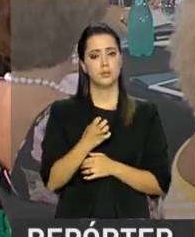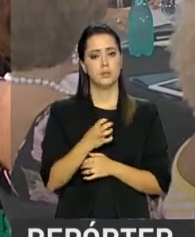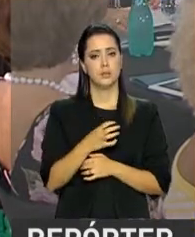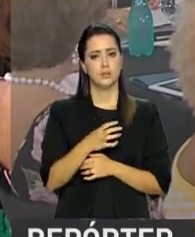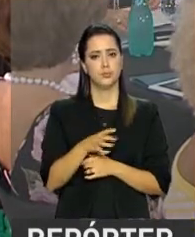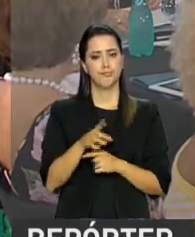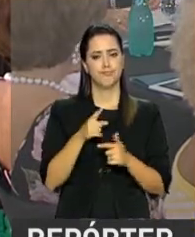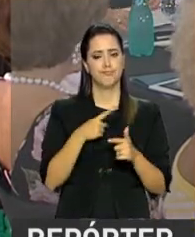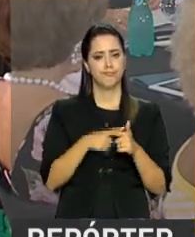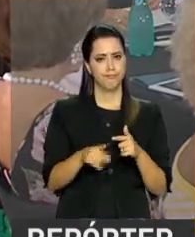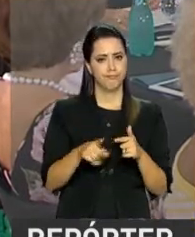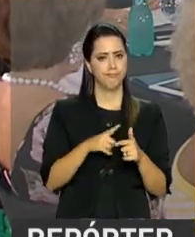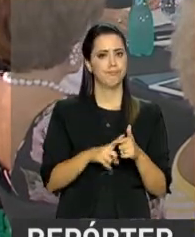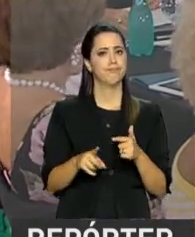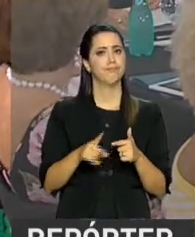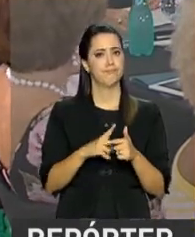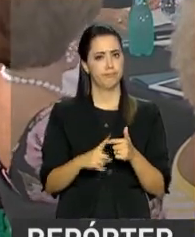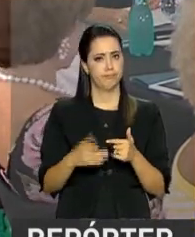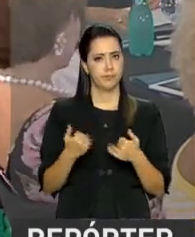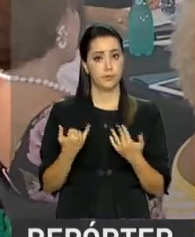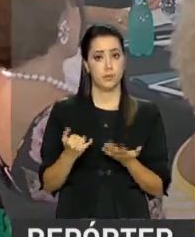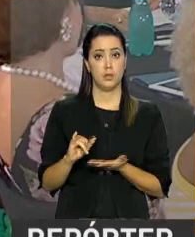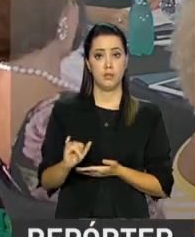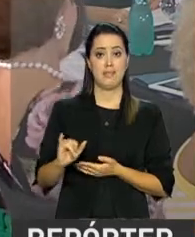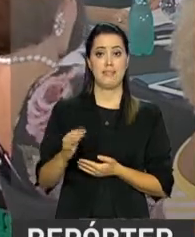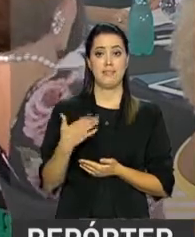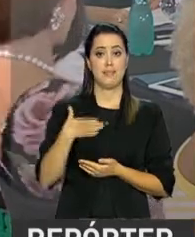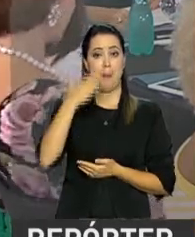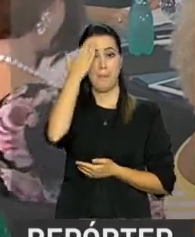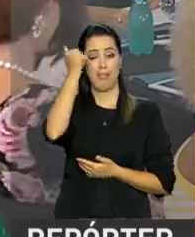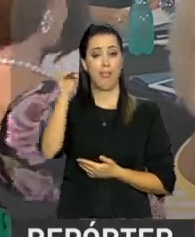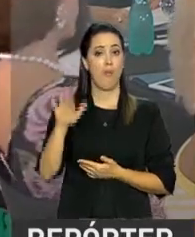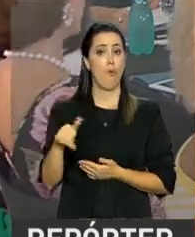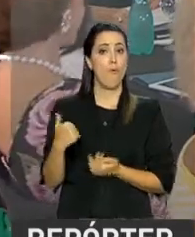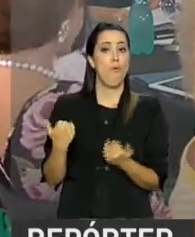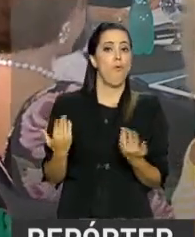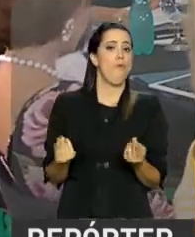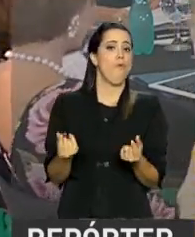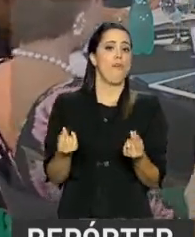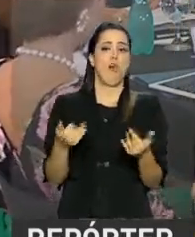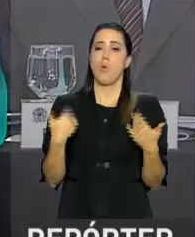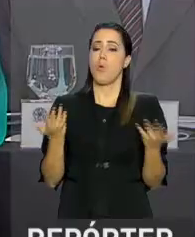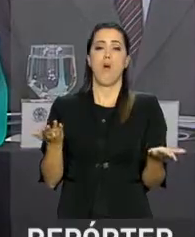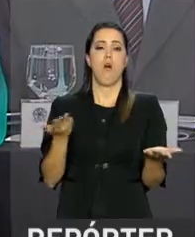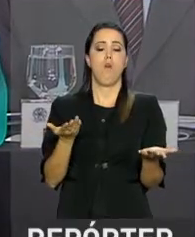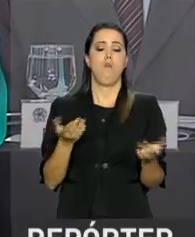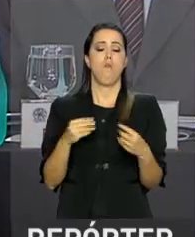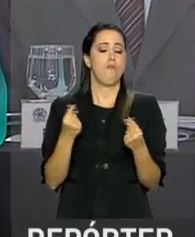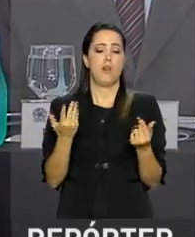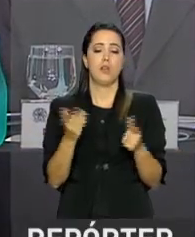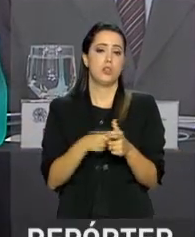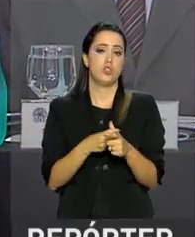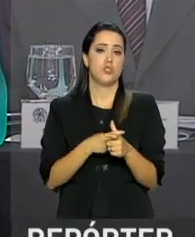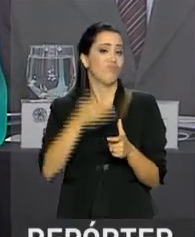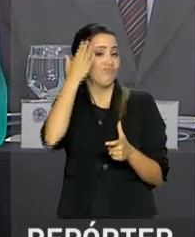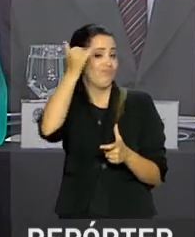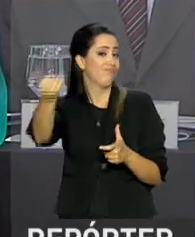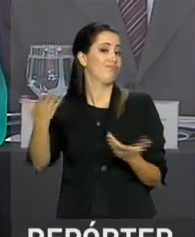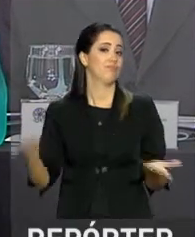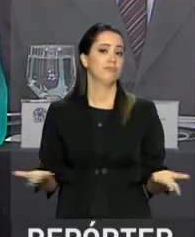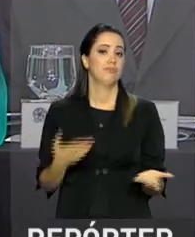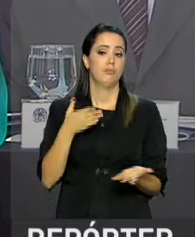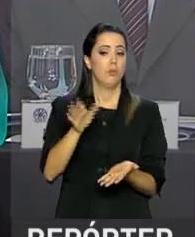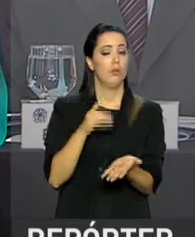ameaçadas sequer o tamanho do déficit público era conhecido a partir daí também